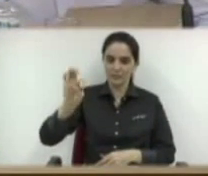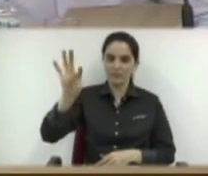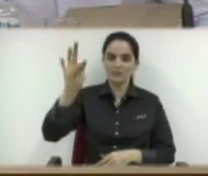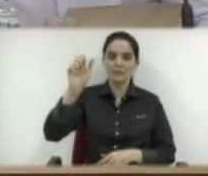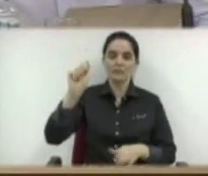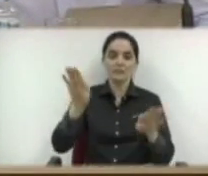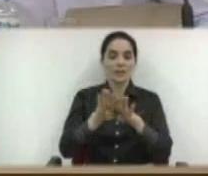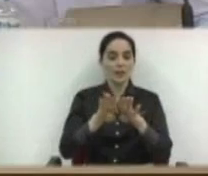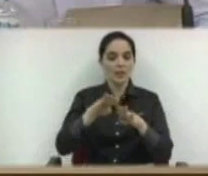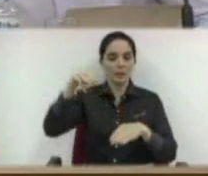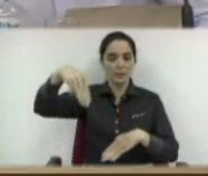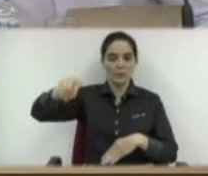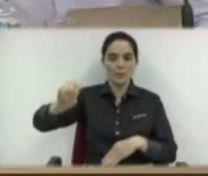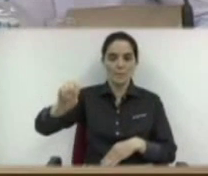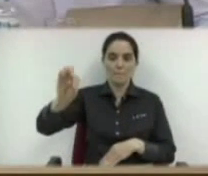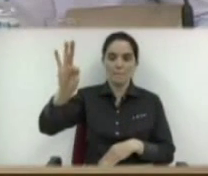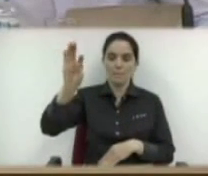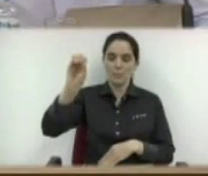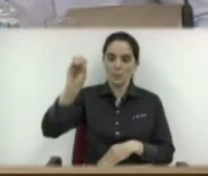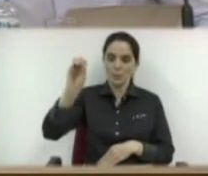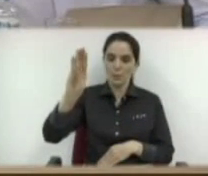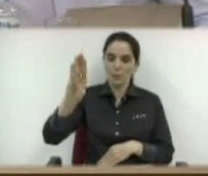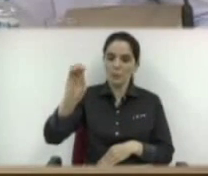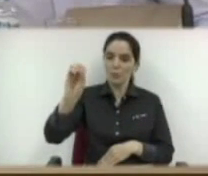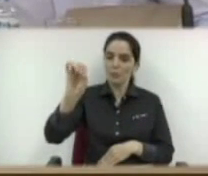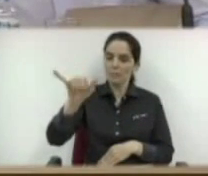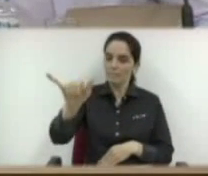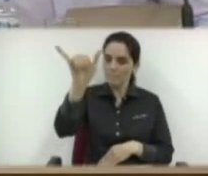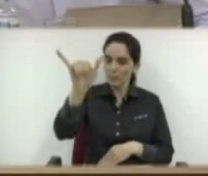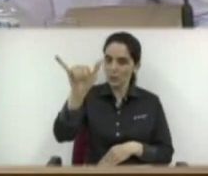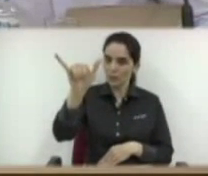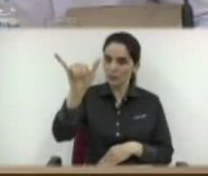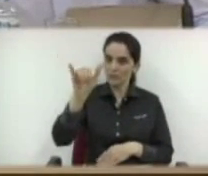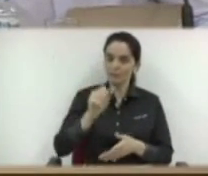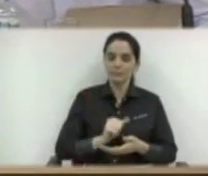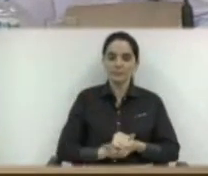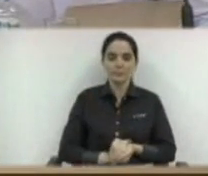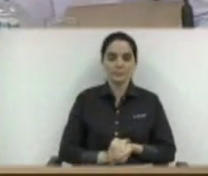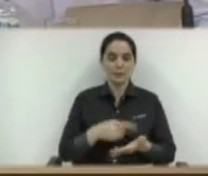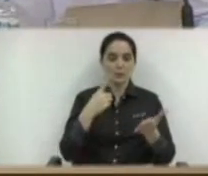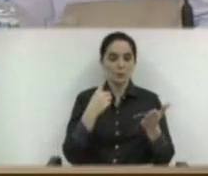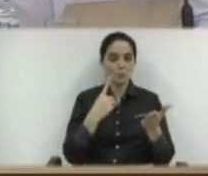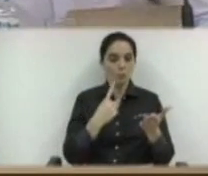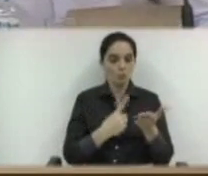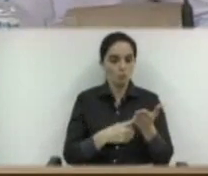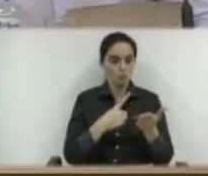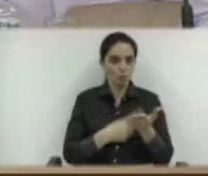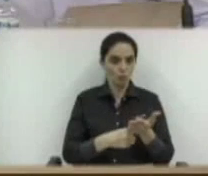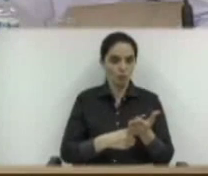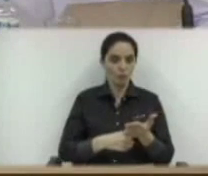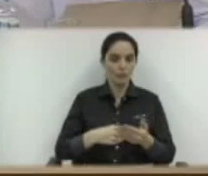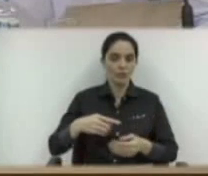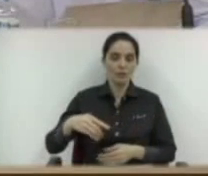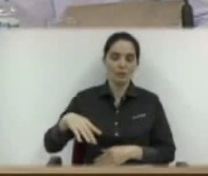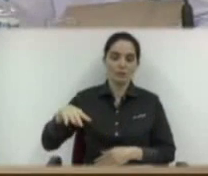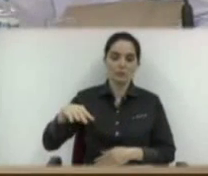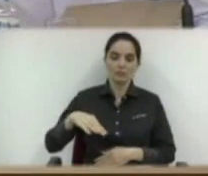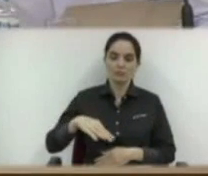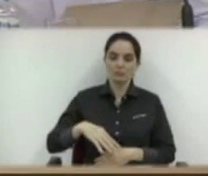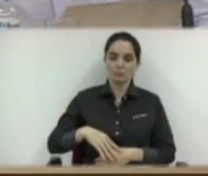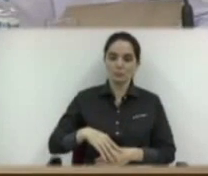mototaxista, em entrega de mercadoria e em serviços comunitários de rua e motoboy, com o uso